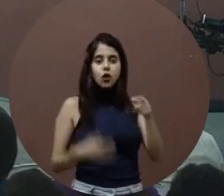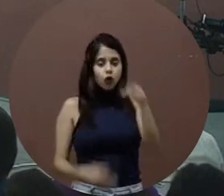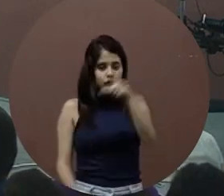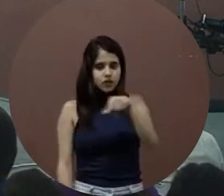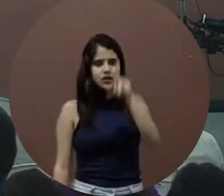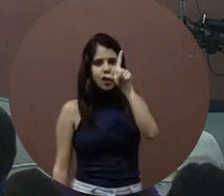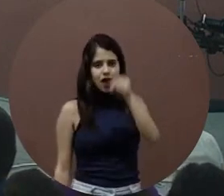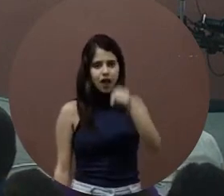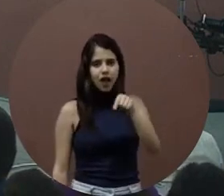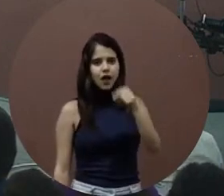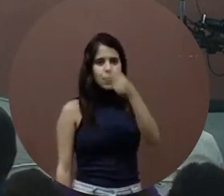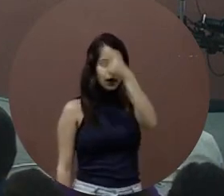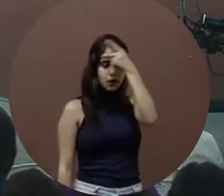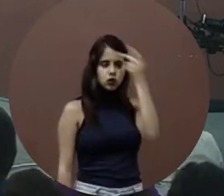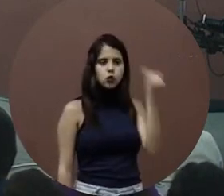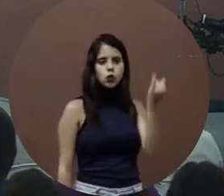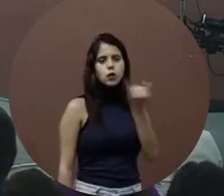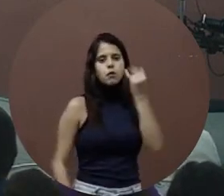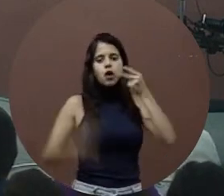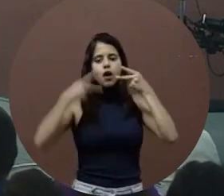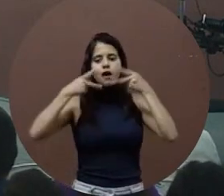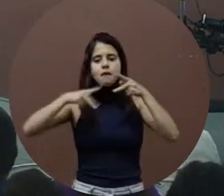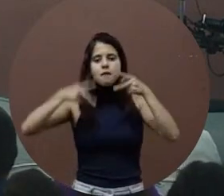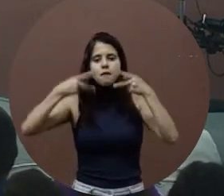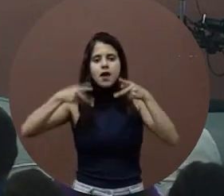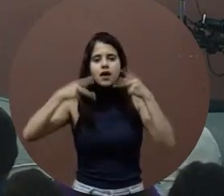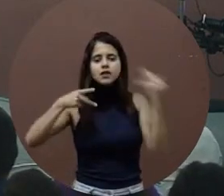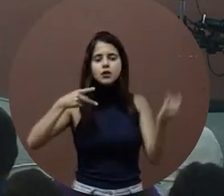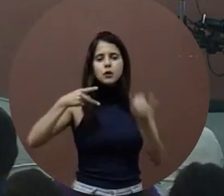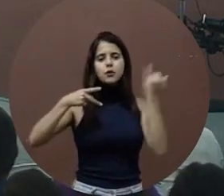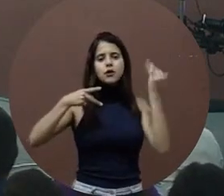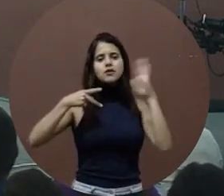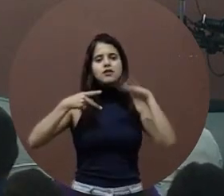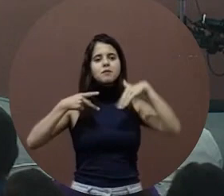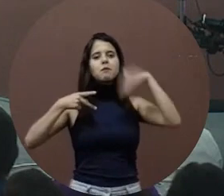pregador, ou a sua função é a mais importante do universo.